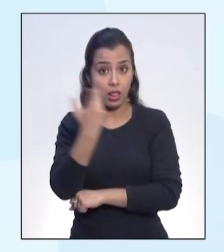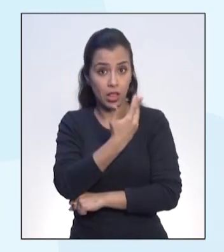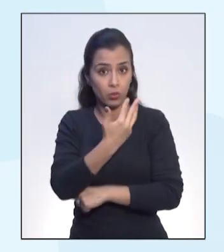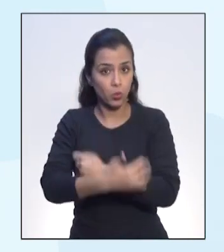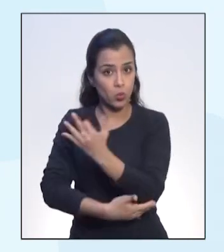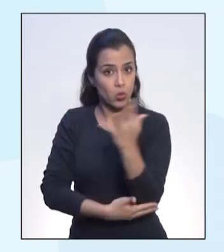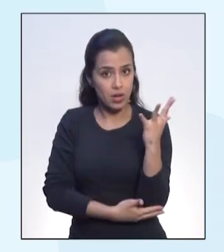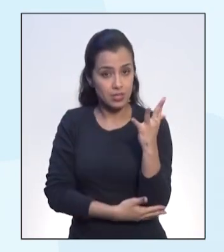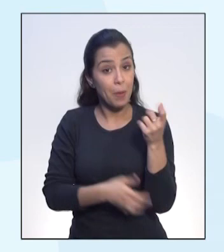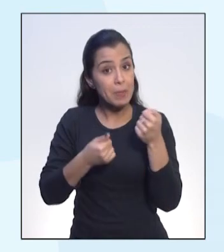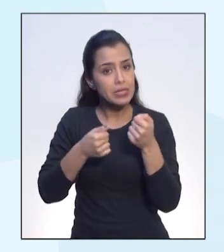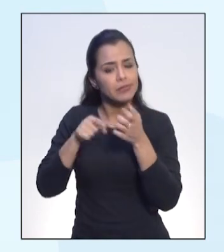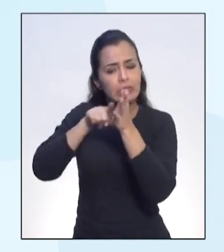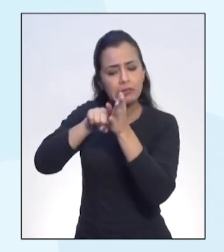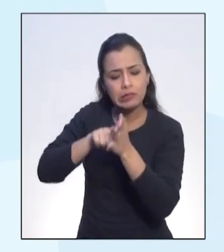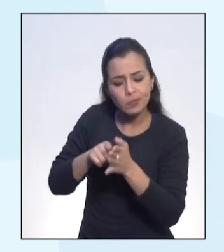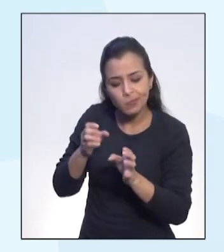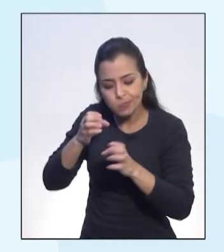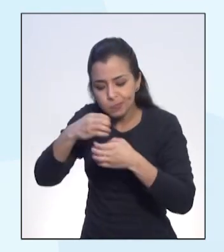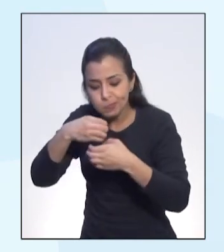precisa experimentar, você precisa